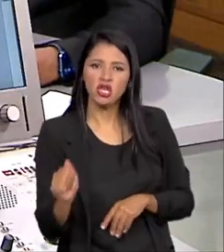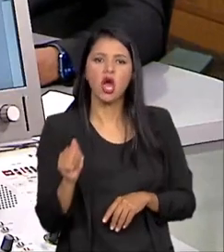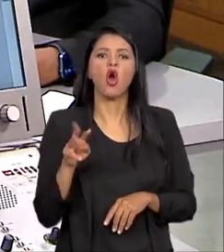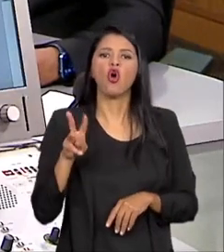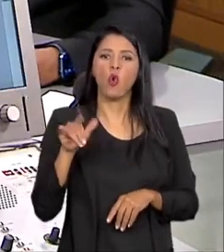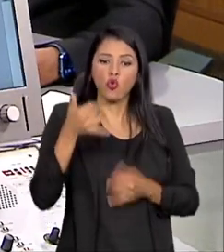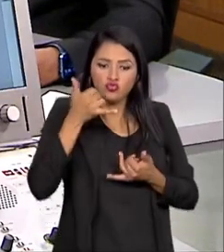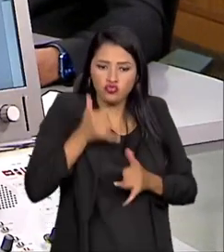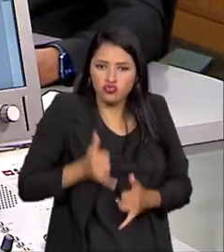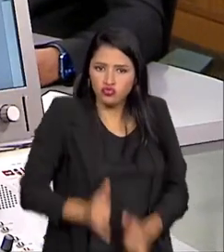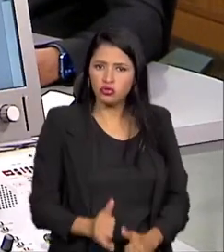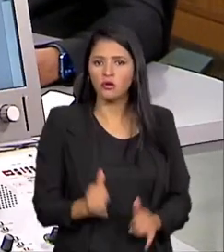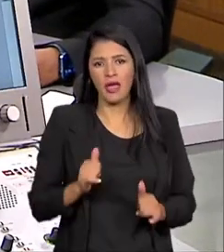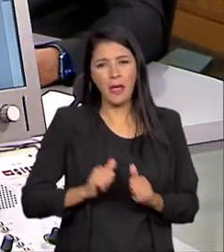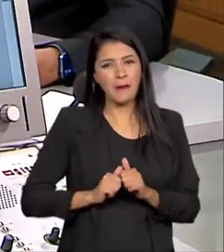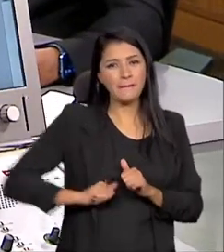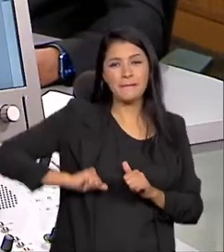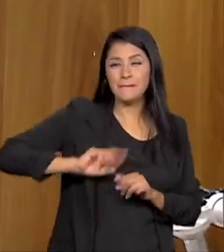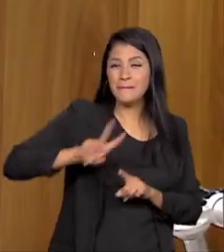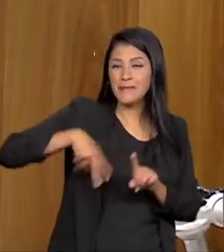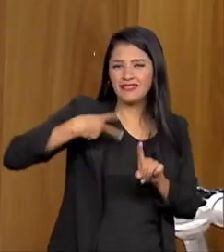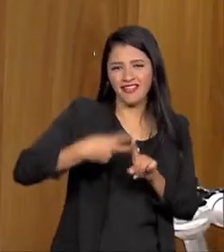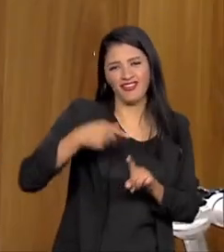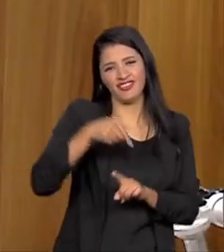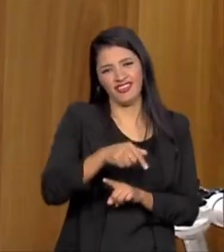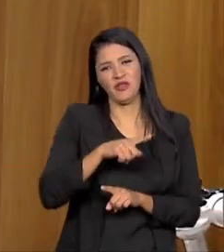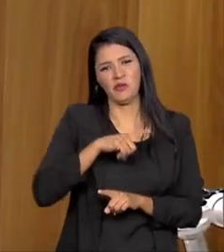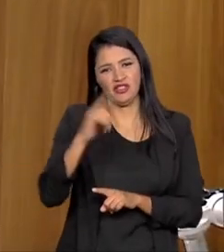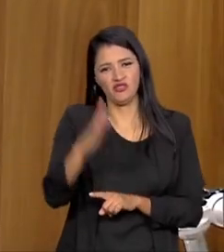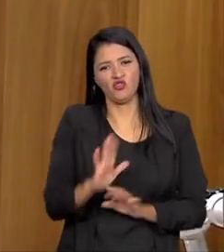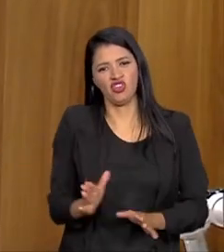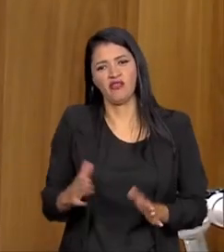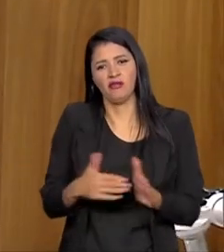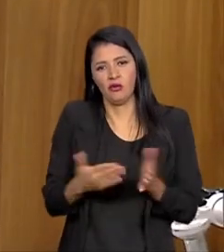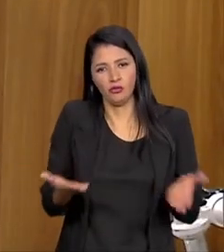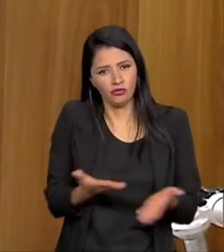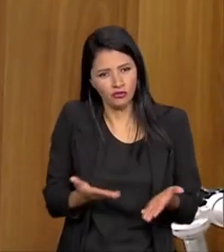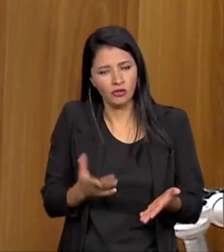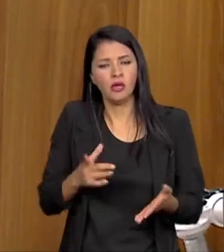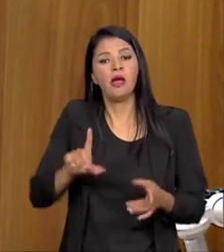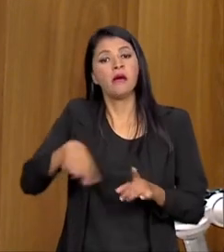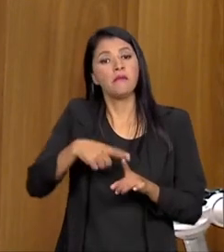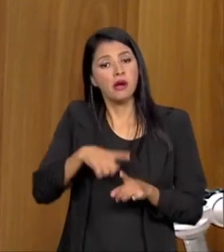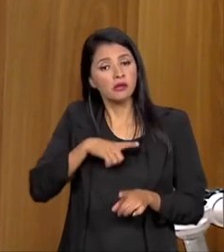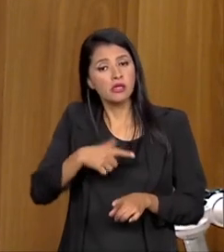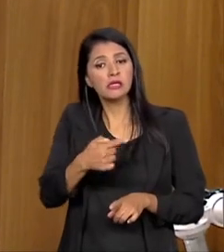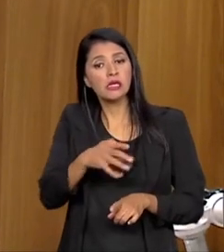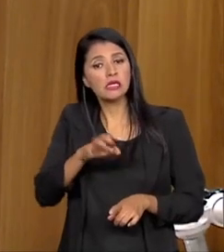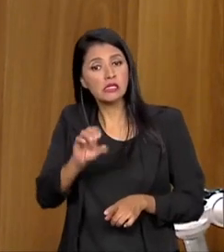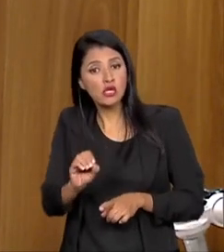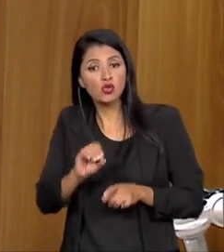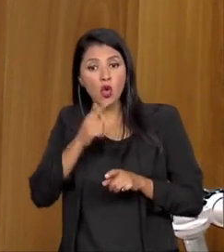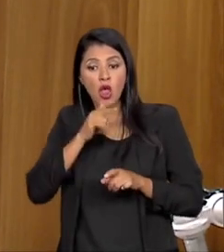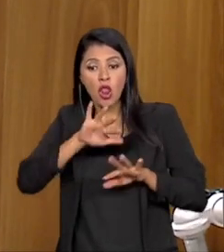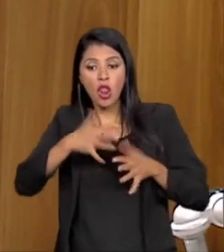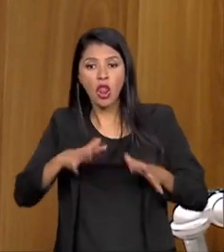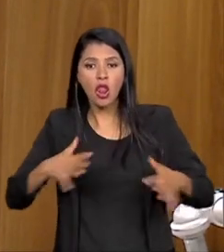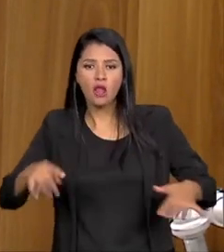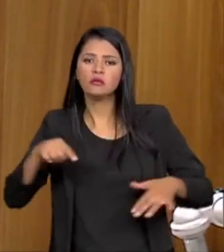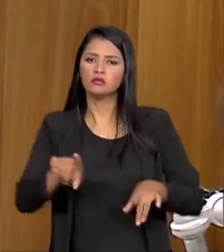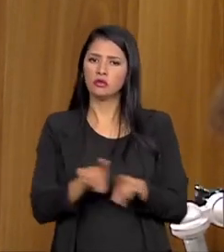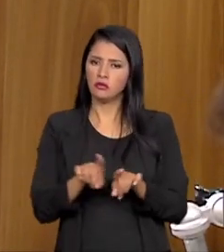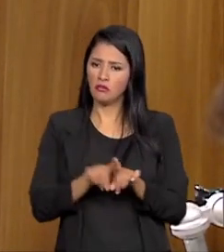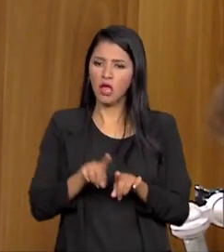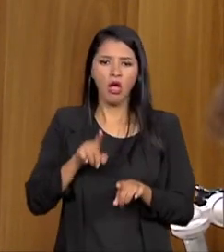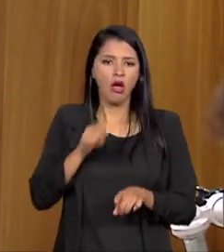instalado no Brasil até hoje Além disso nós temos 700 GB no mar também um potencial ainda